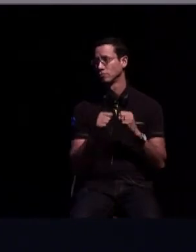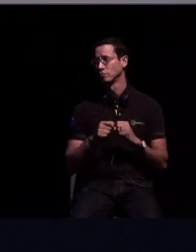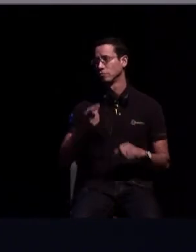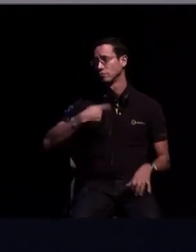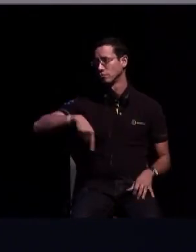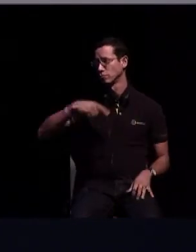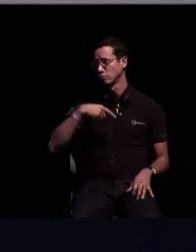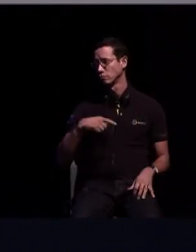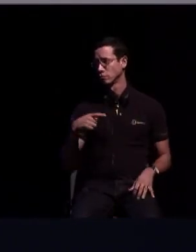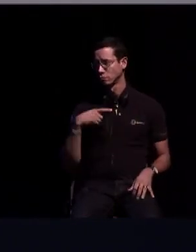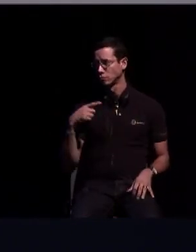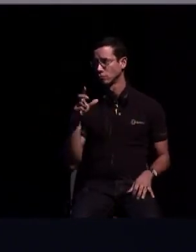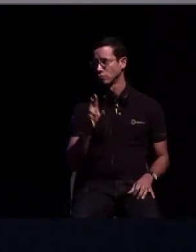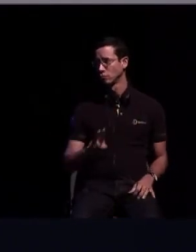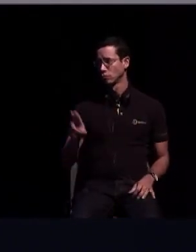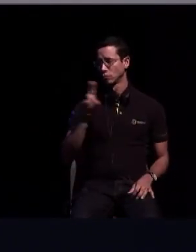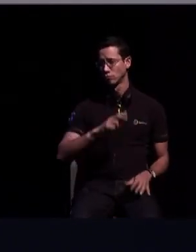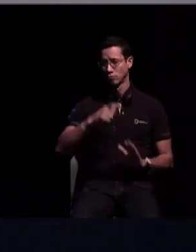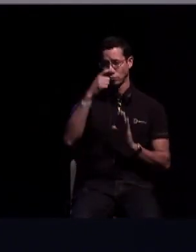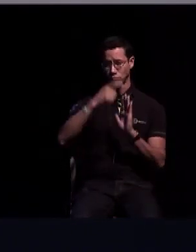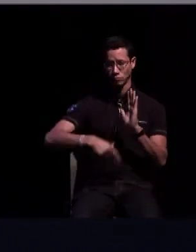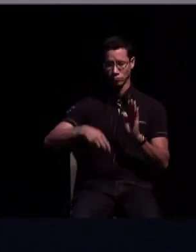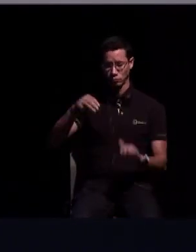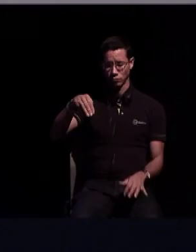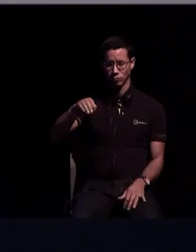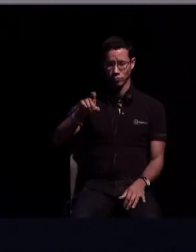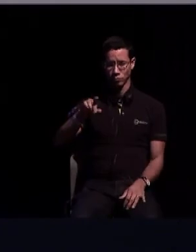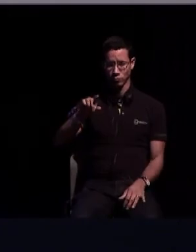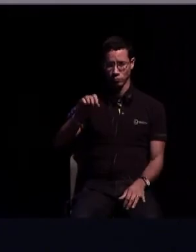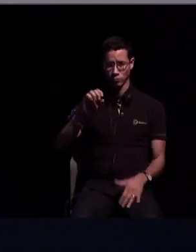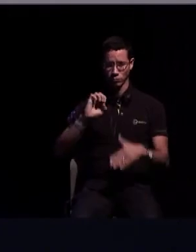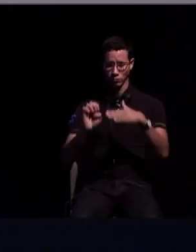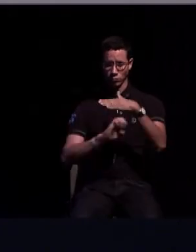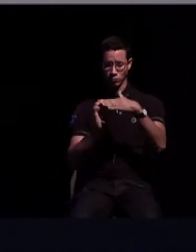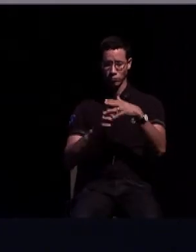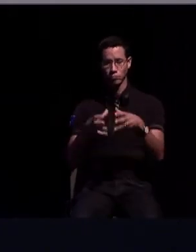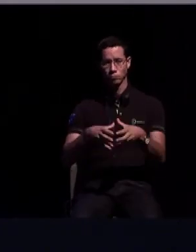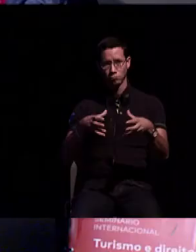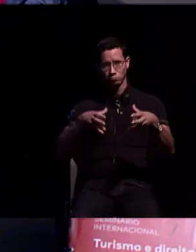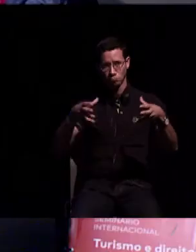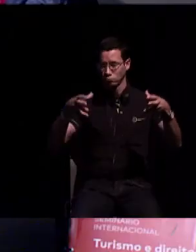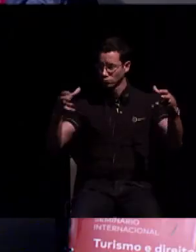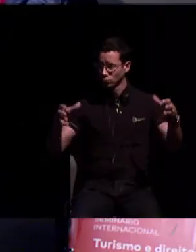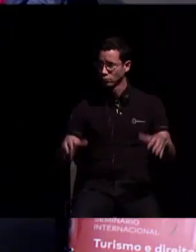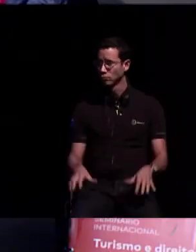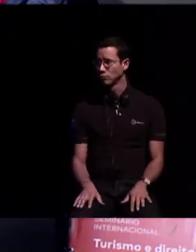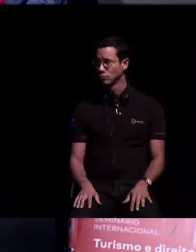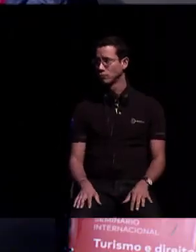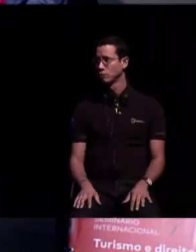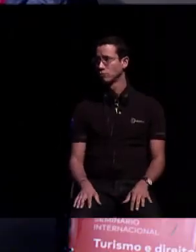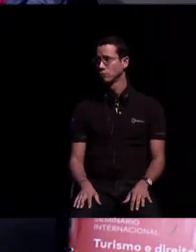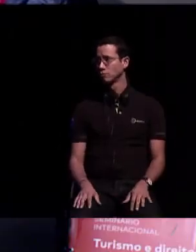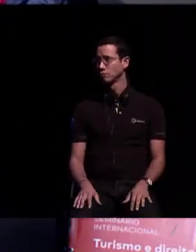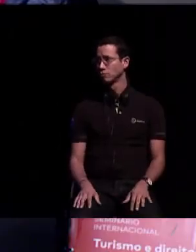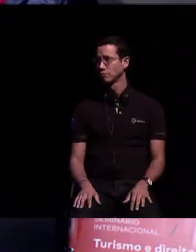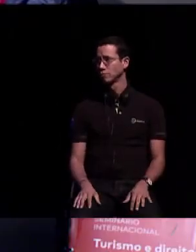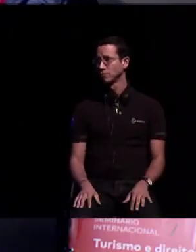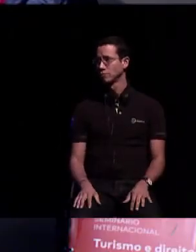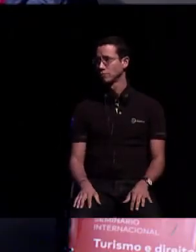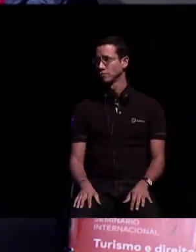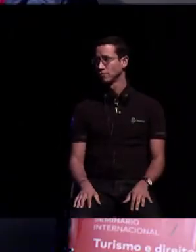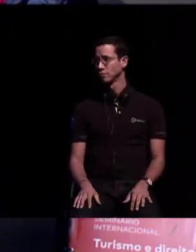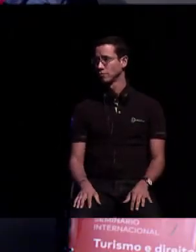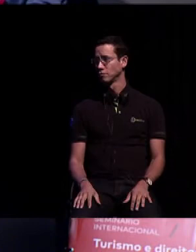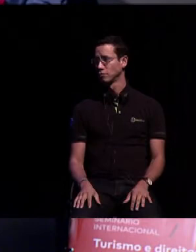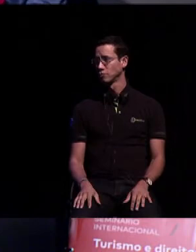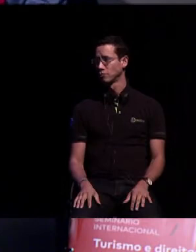Tendríamos que utilizar un modelo corporativo aumentado con el cual no estamos de acuerdo. Entonces, ahí